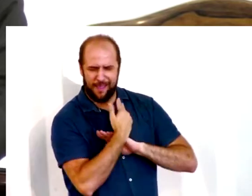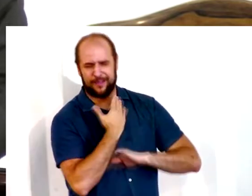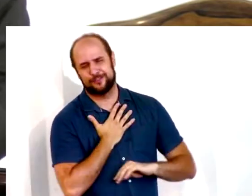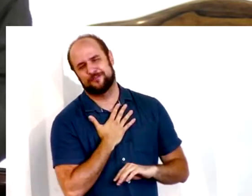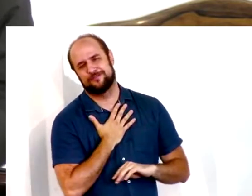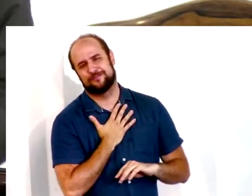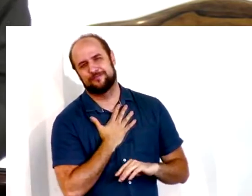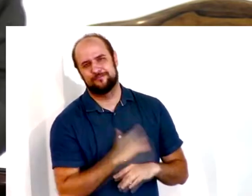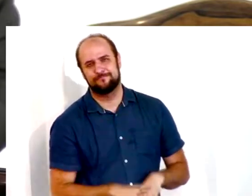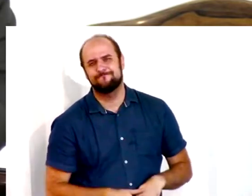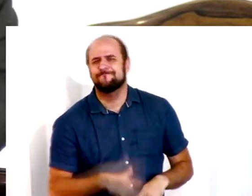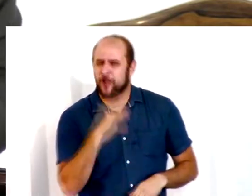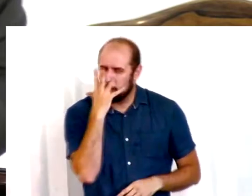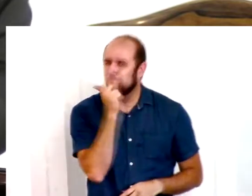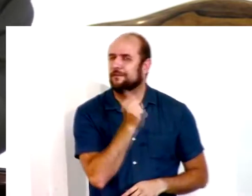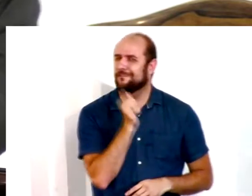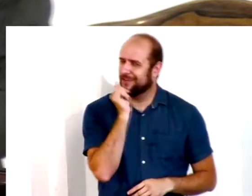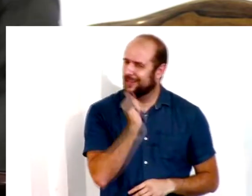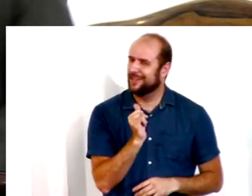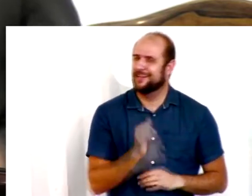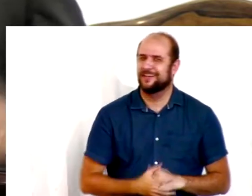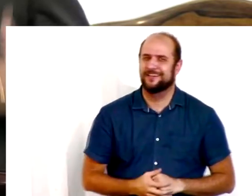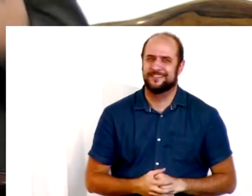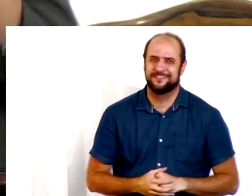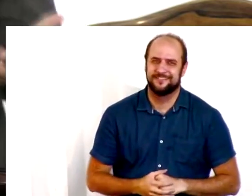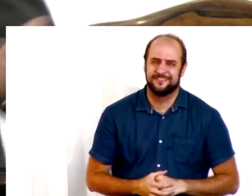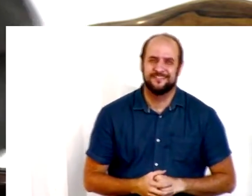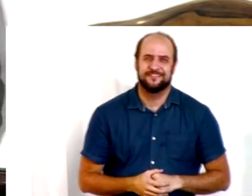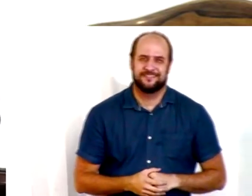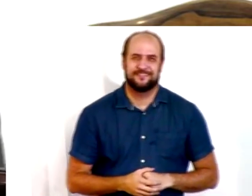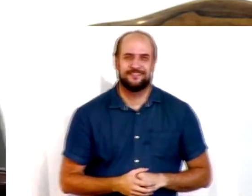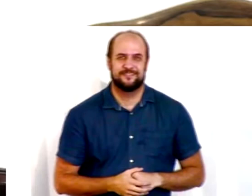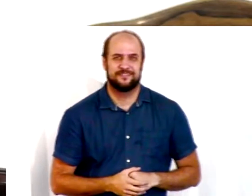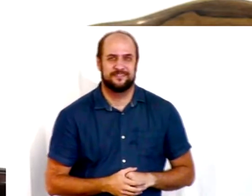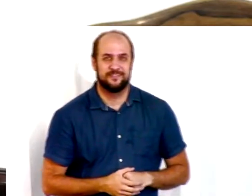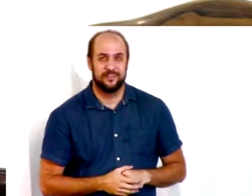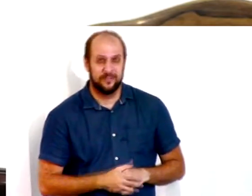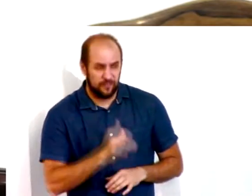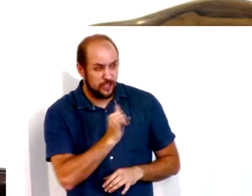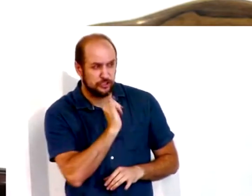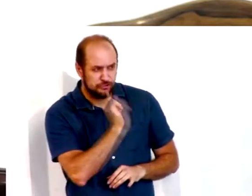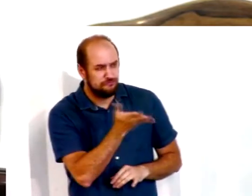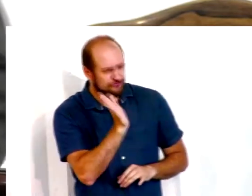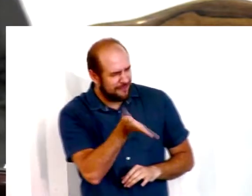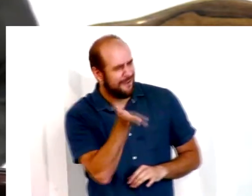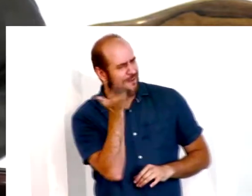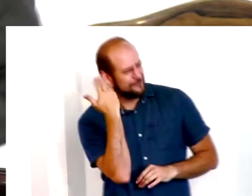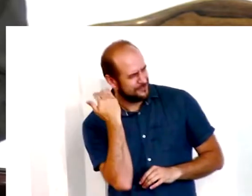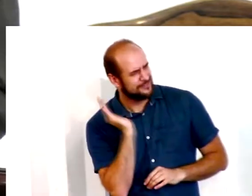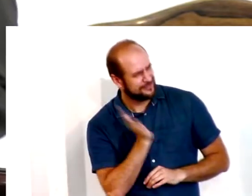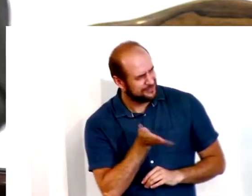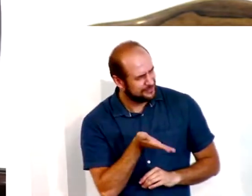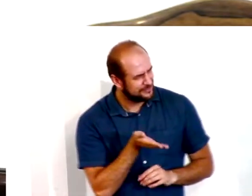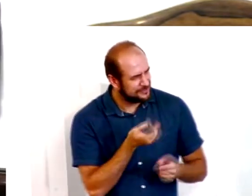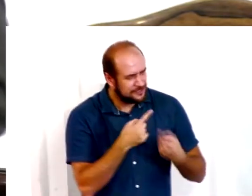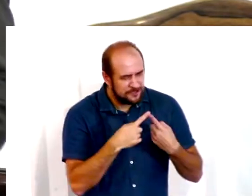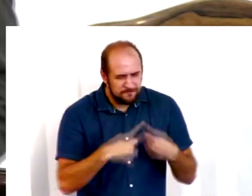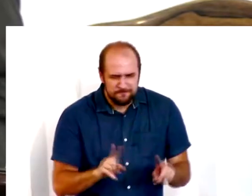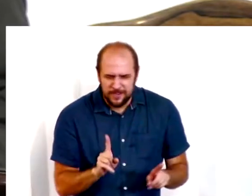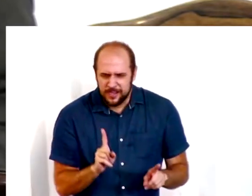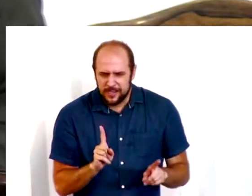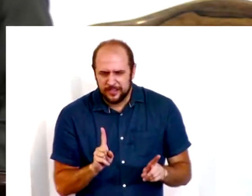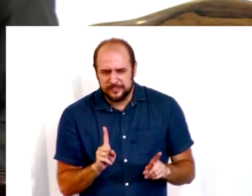Agora, uma vez mais, renovastes o meu favor, o vosso cuidado, o qual também já tinhais antes, mas faltava